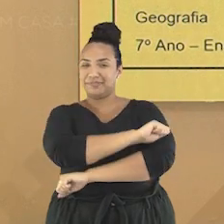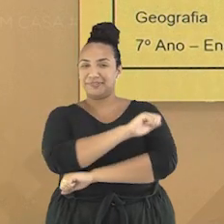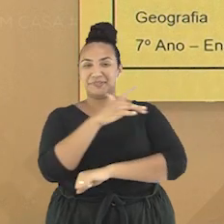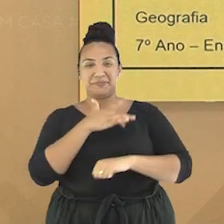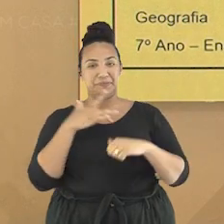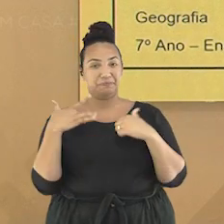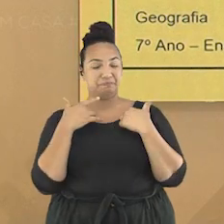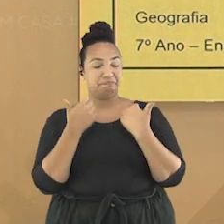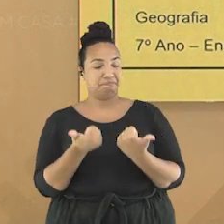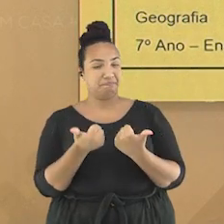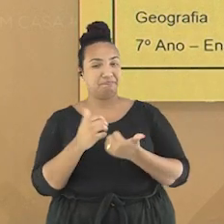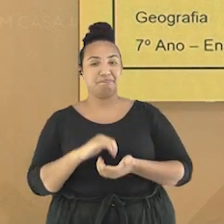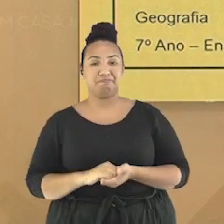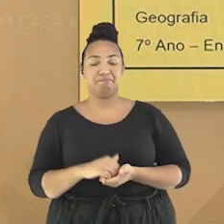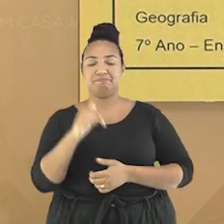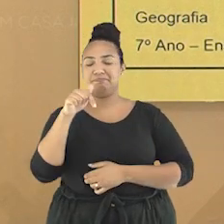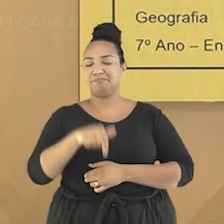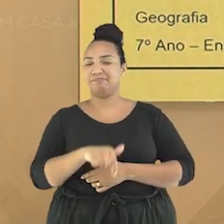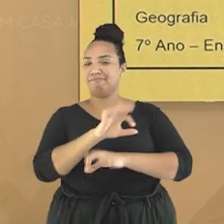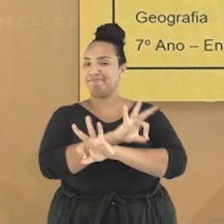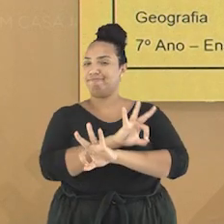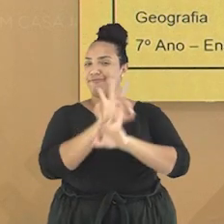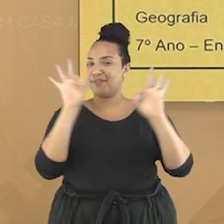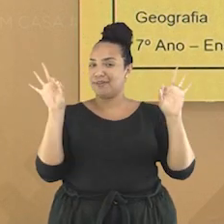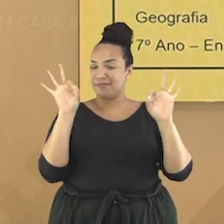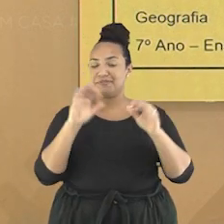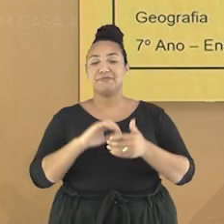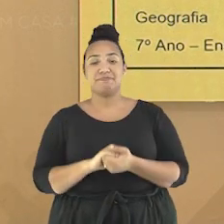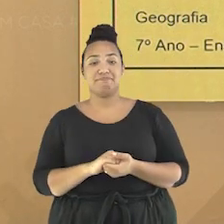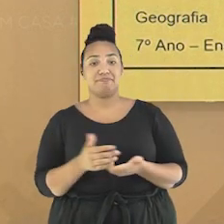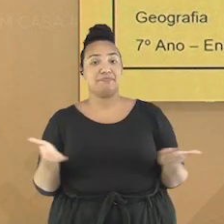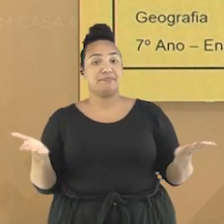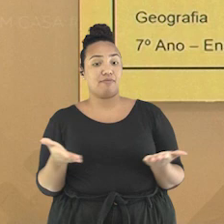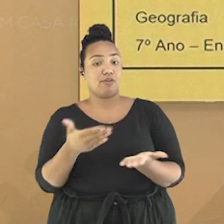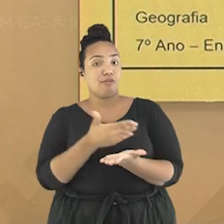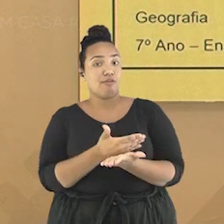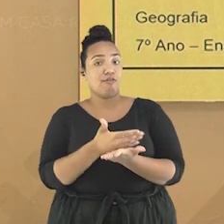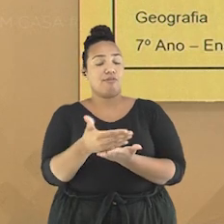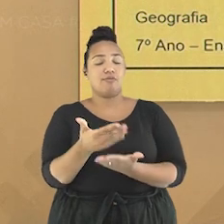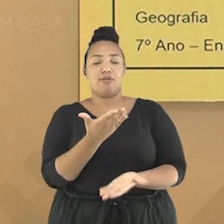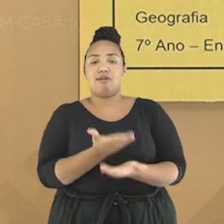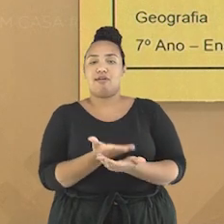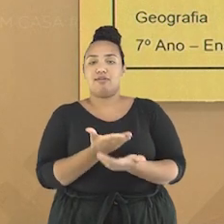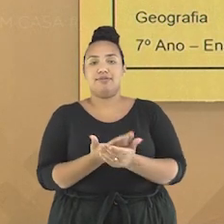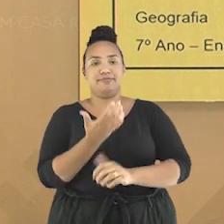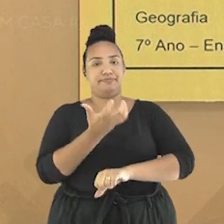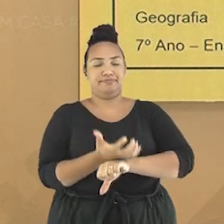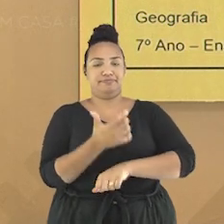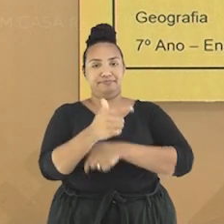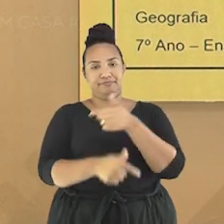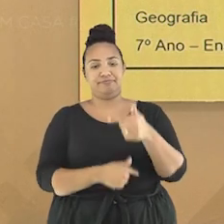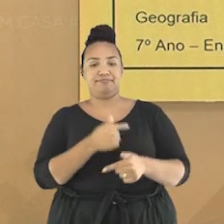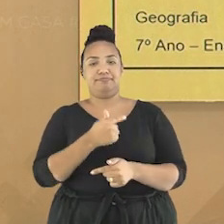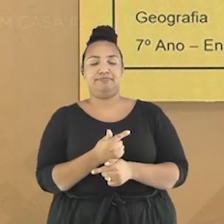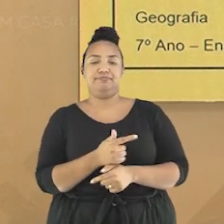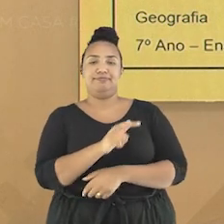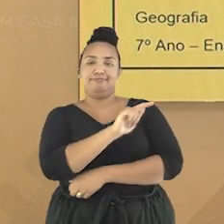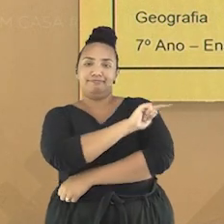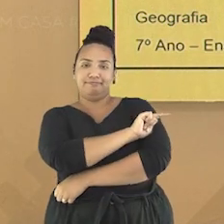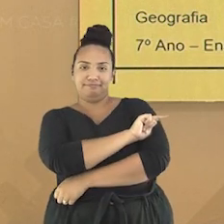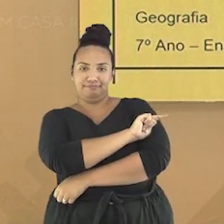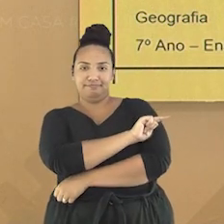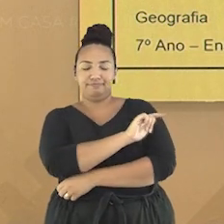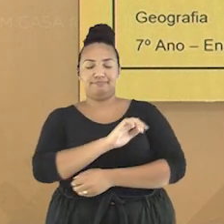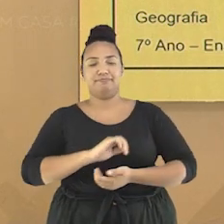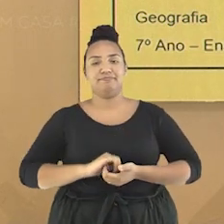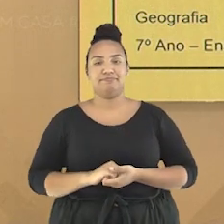estudantes, tudo bem com vocês? Por aqui está tudo ótimo, pois estamos começando mais uma aula de Geografia para o 7º